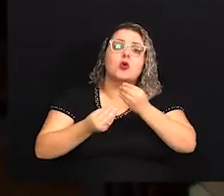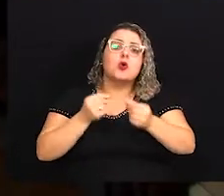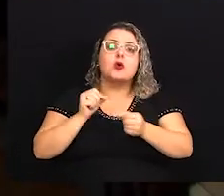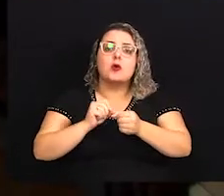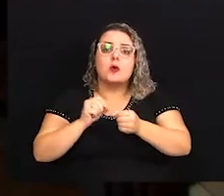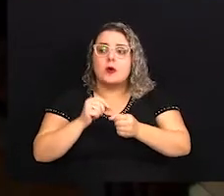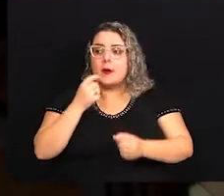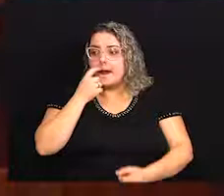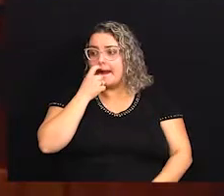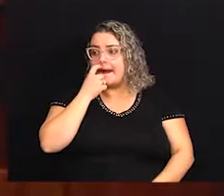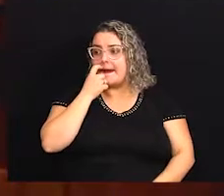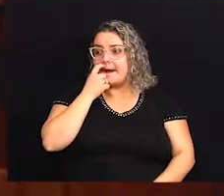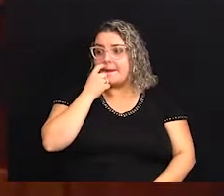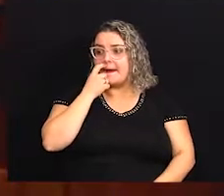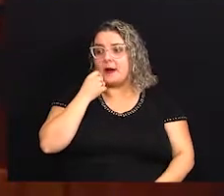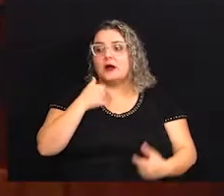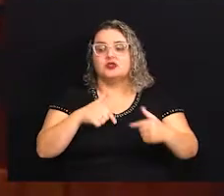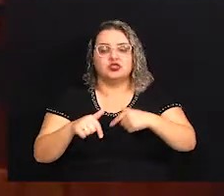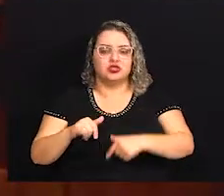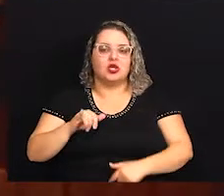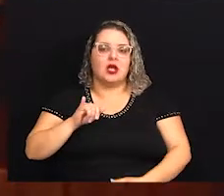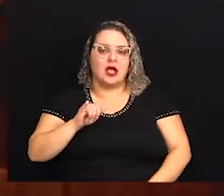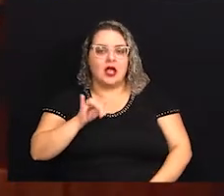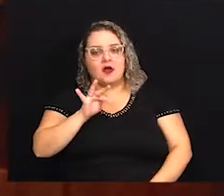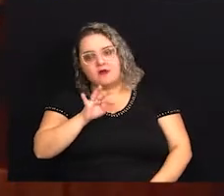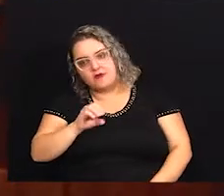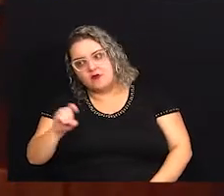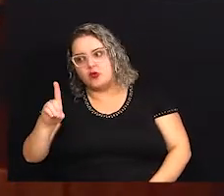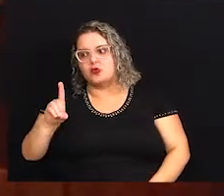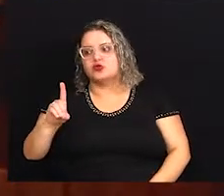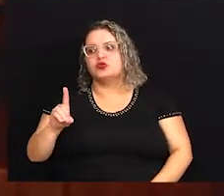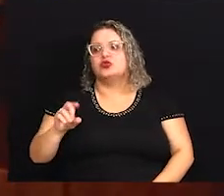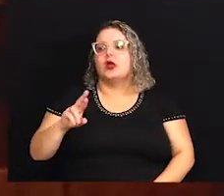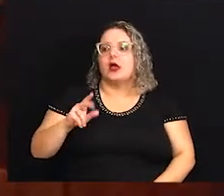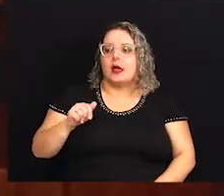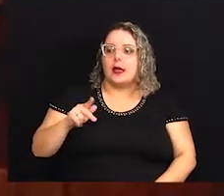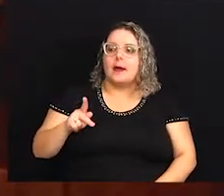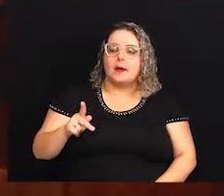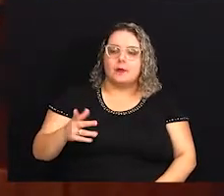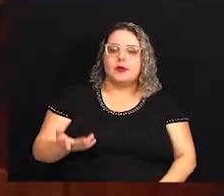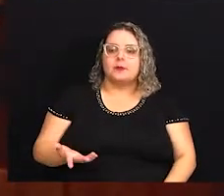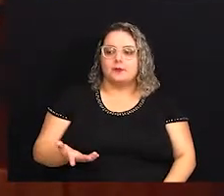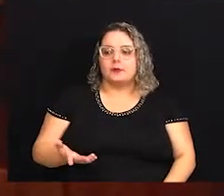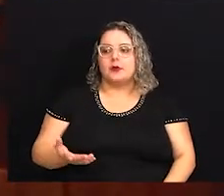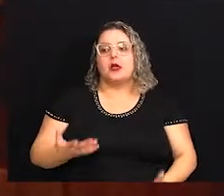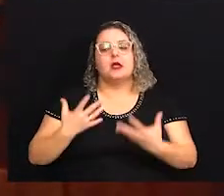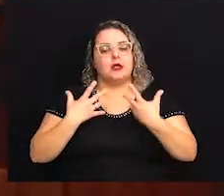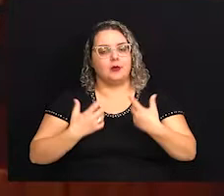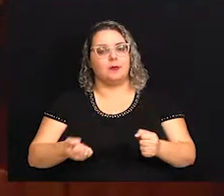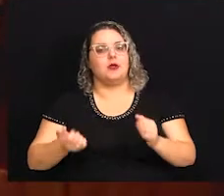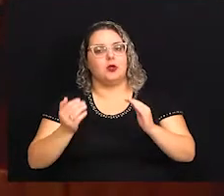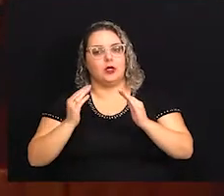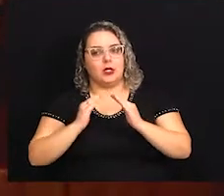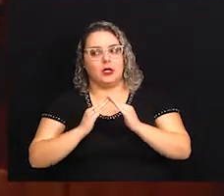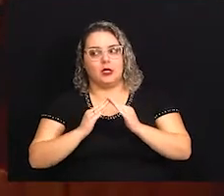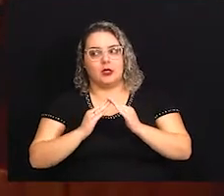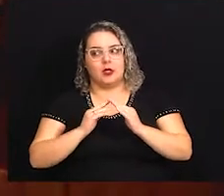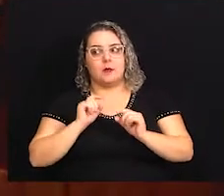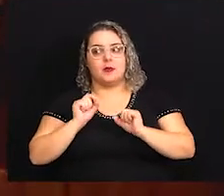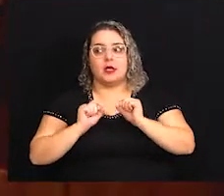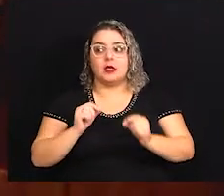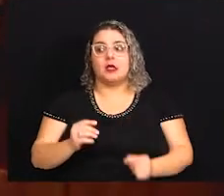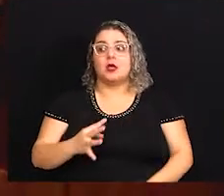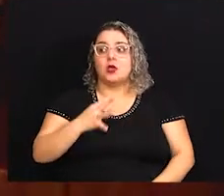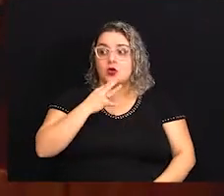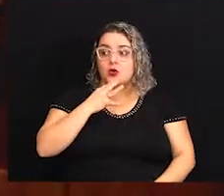é que faz, né? A gente trabalha com iFood, Rappi, para quem quer a comodidade de estar recebendo a nossa comida em casa. Para